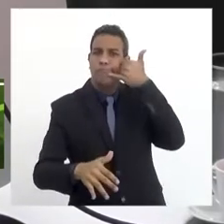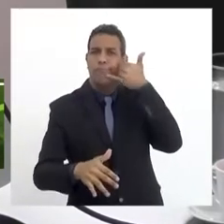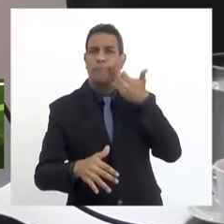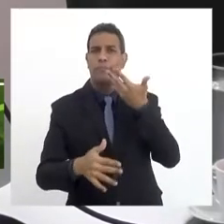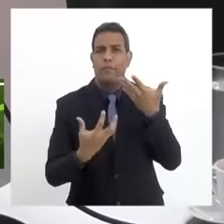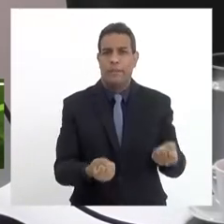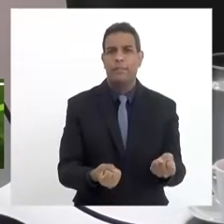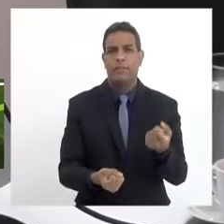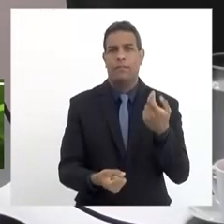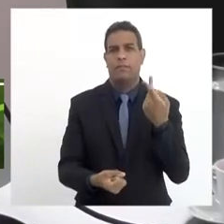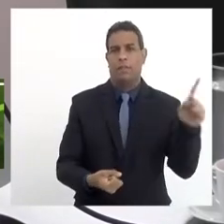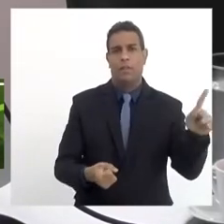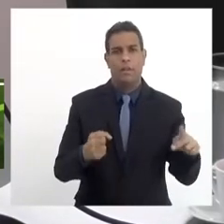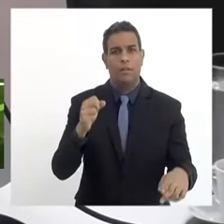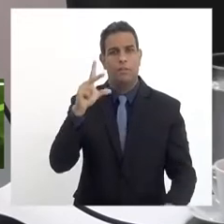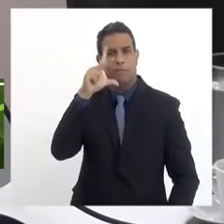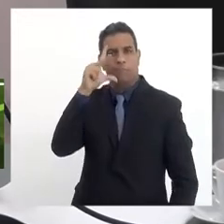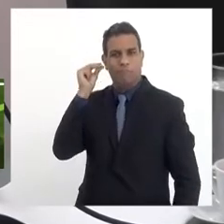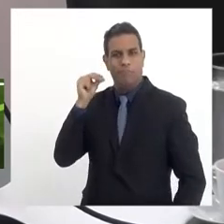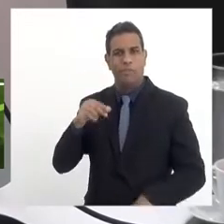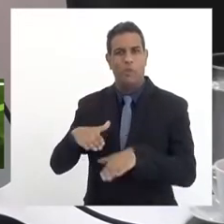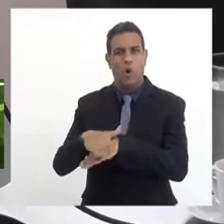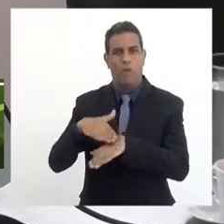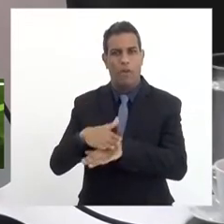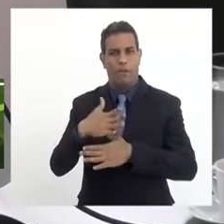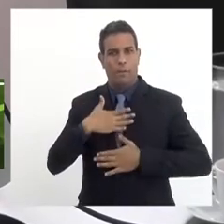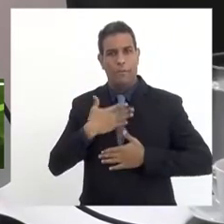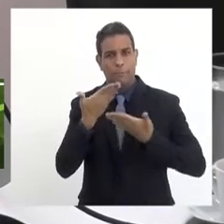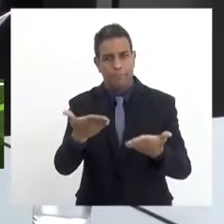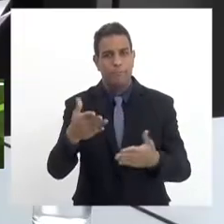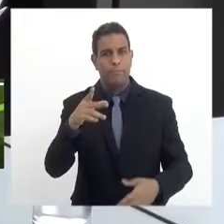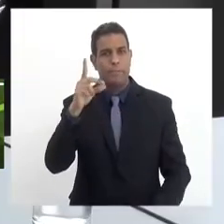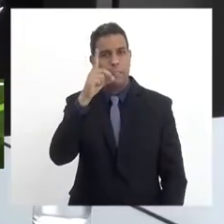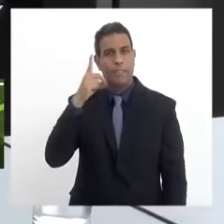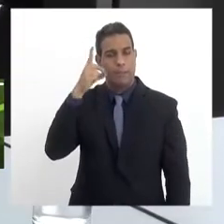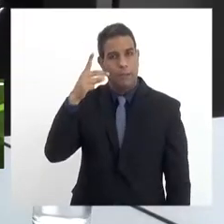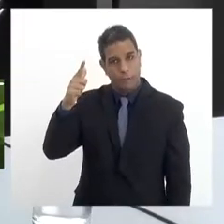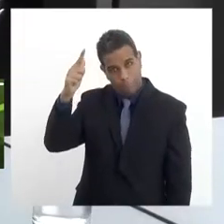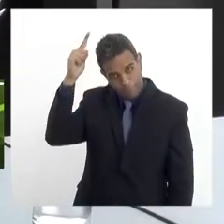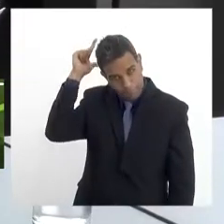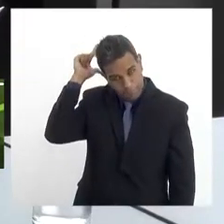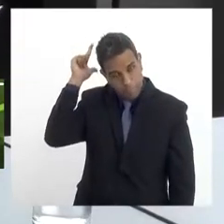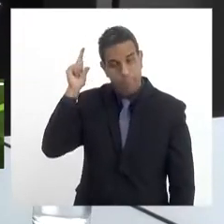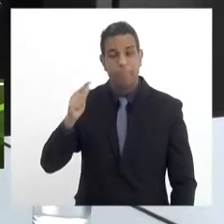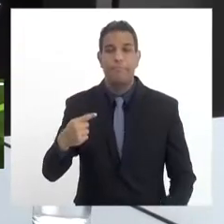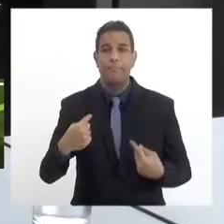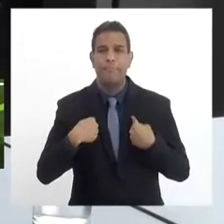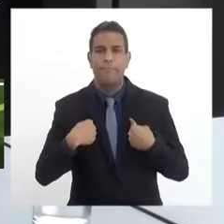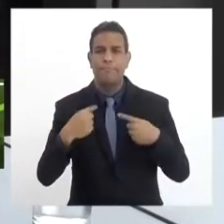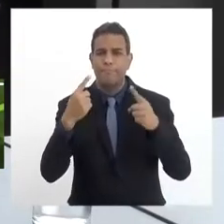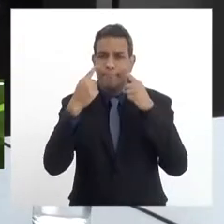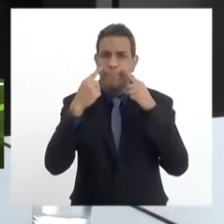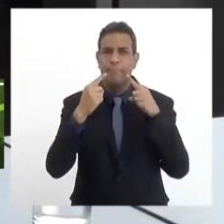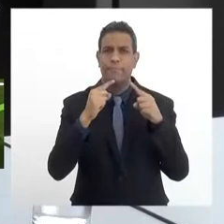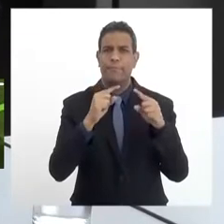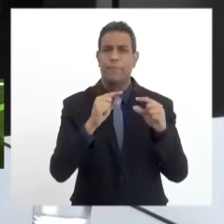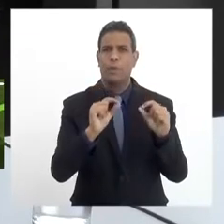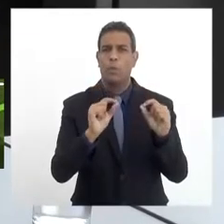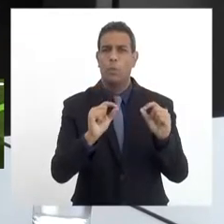conceder o pedido de vistas. Ele falou comigo agora há pouco. Presidente. Deputado Luiz Paulo. É que eu estava ali analisando